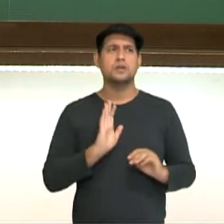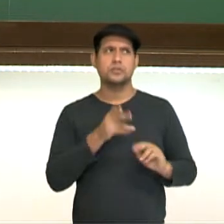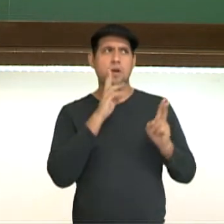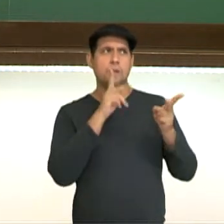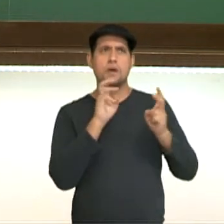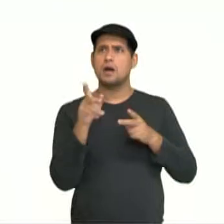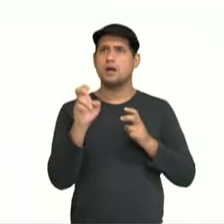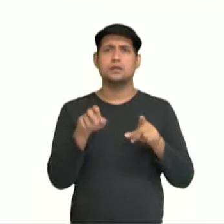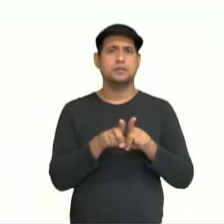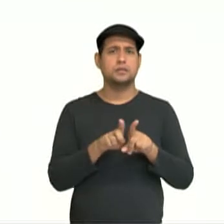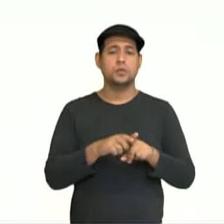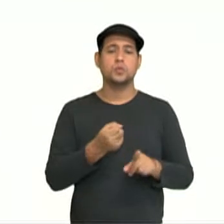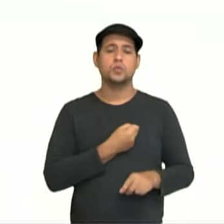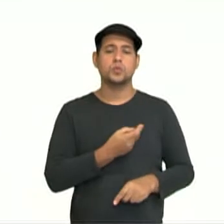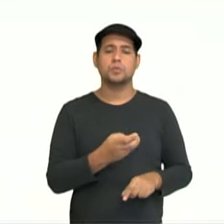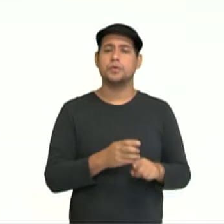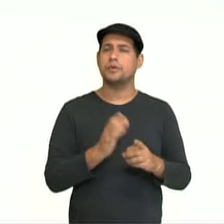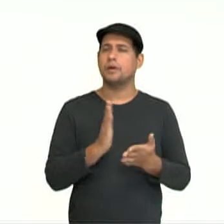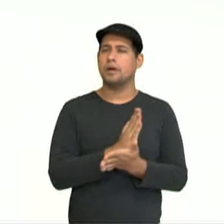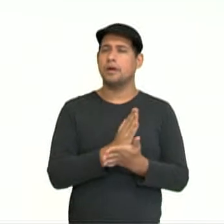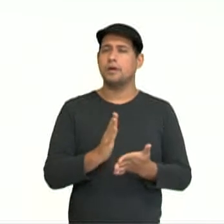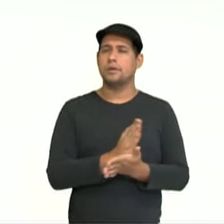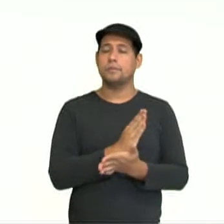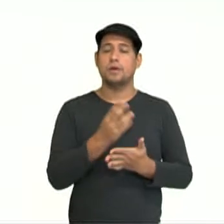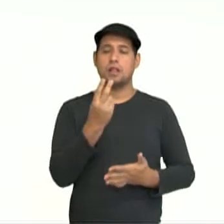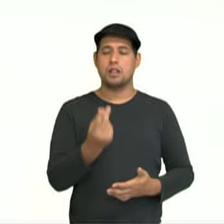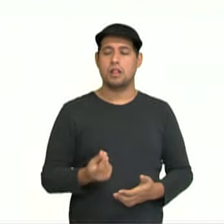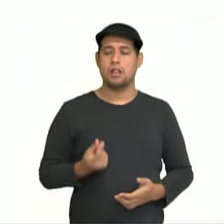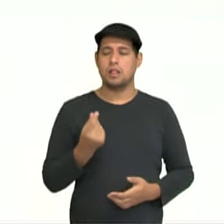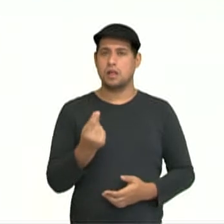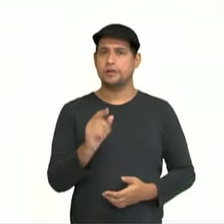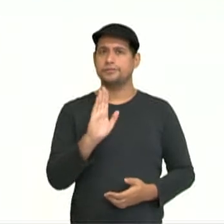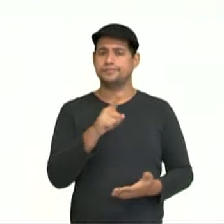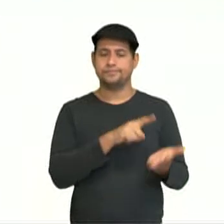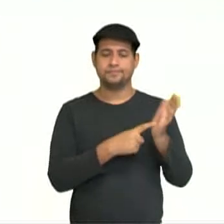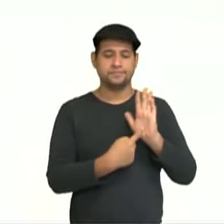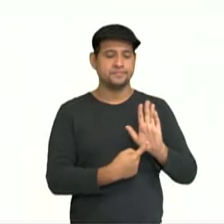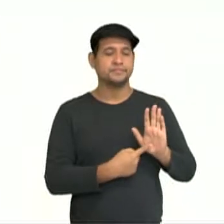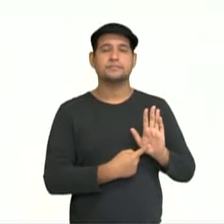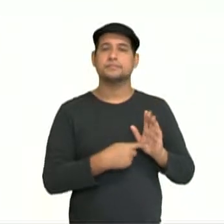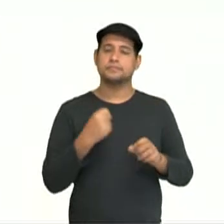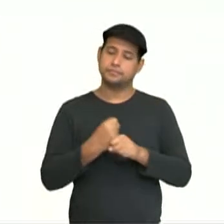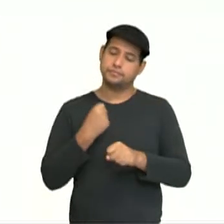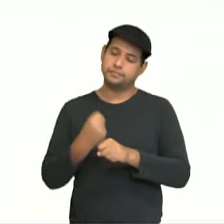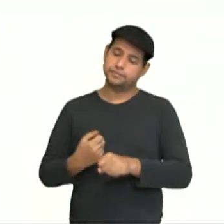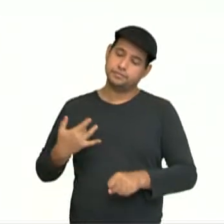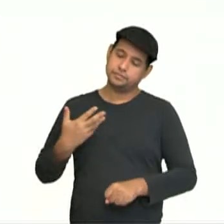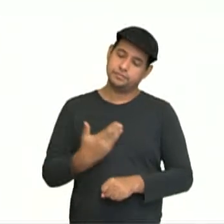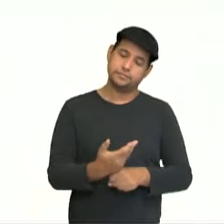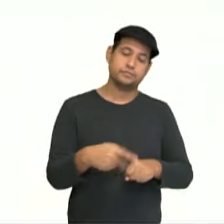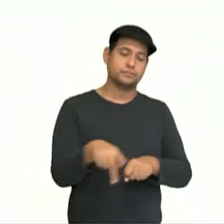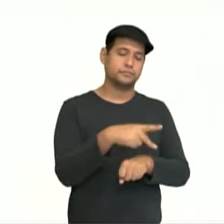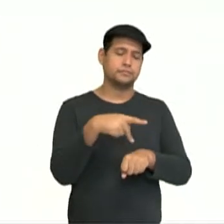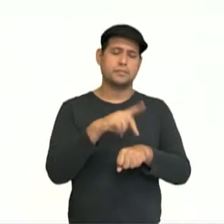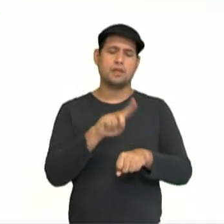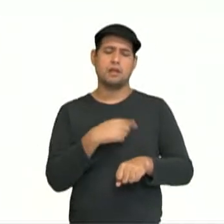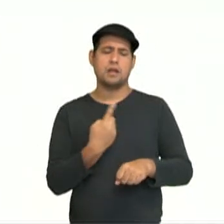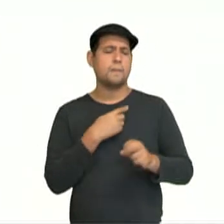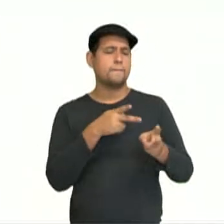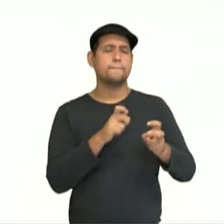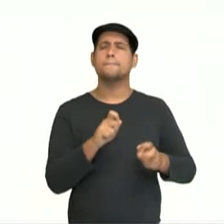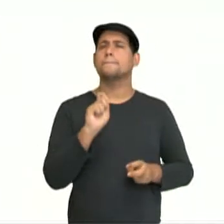Observando em termos numéricos algumas rentabilidades destacadas aqui ao longo do nosso país, nós